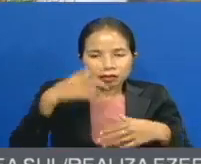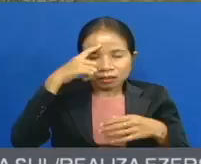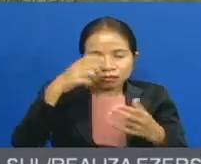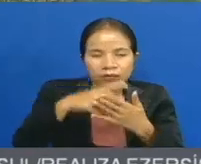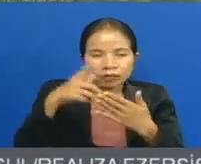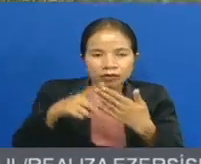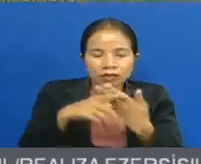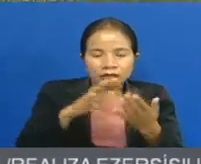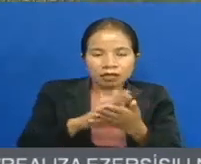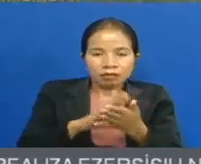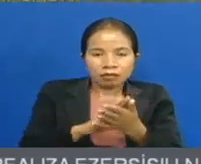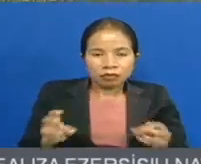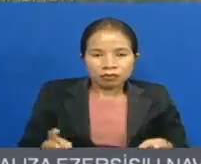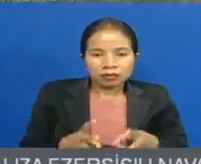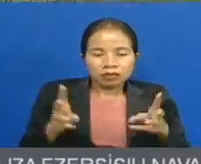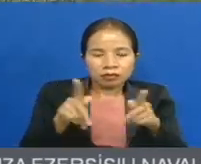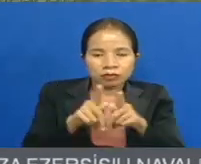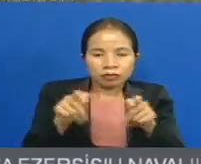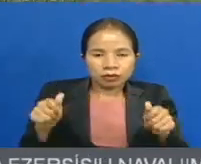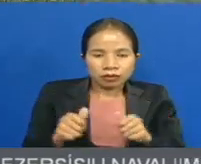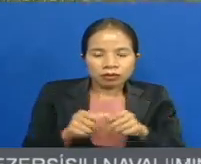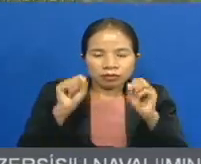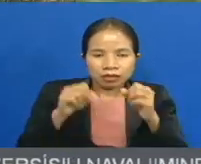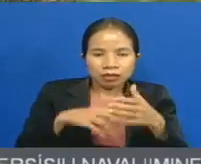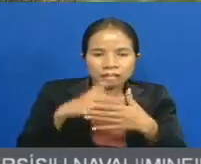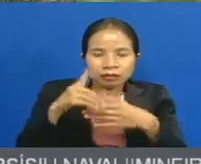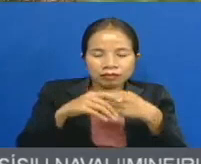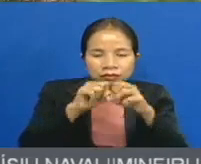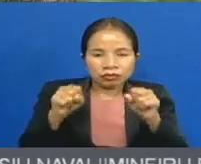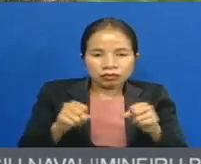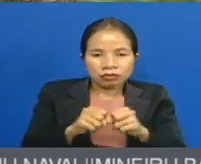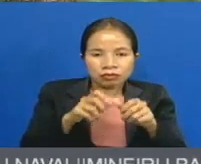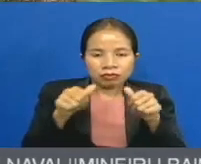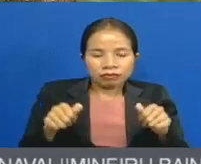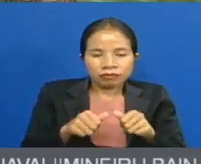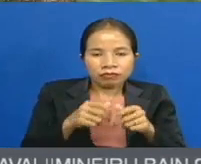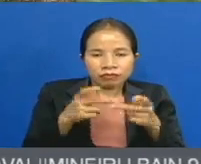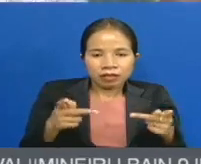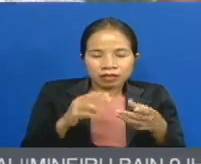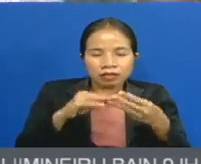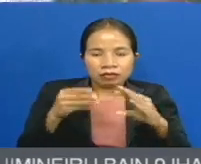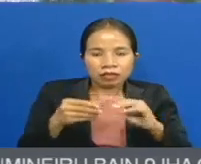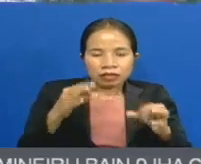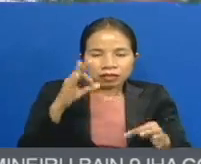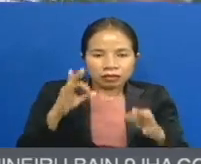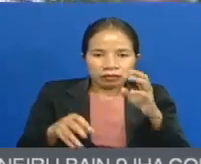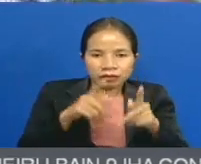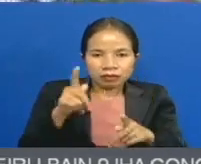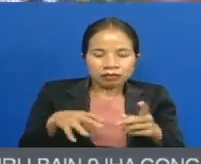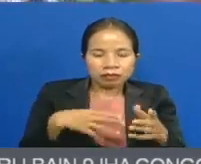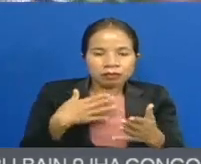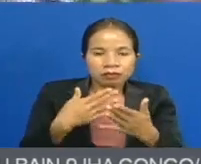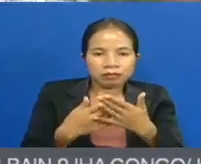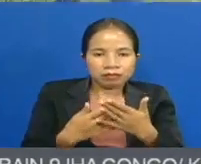programa mão de obra posto administrativo bele desenvolve suco no fati histórico Sira além de né benefício direto